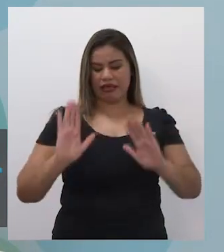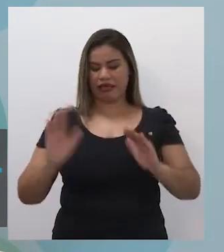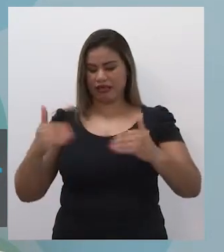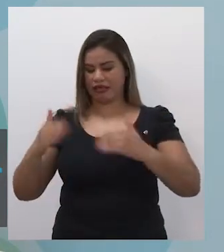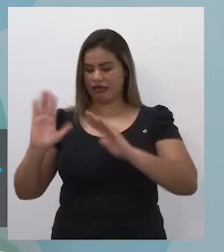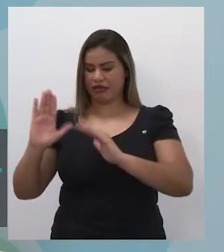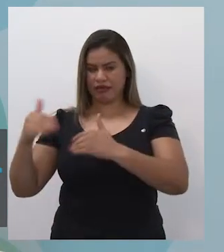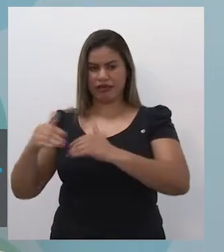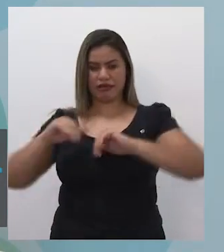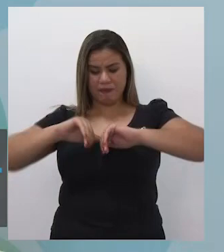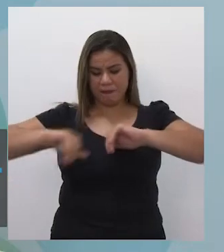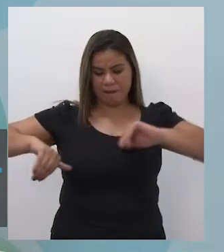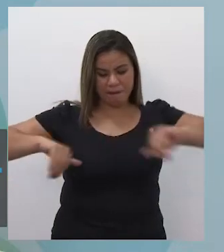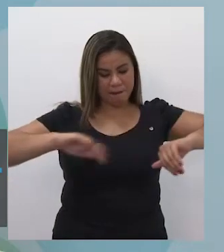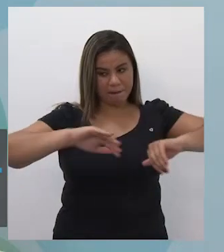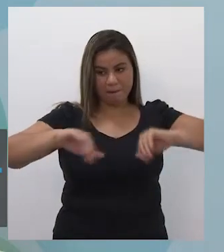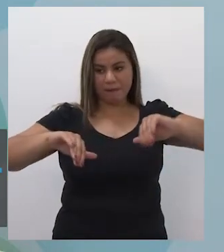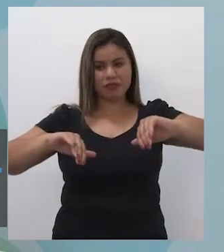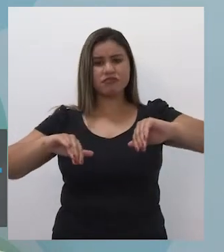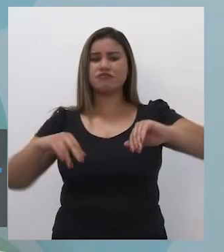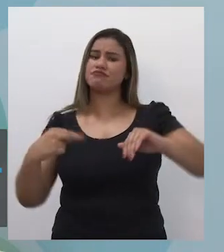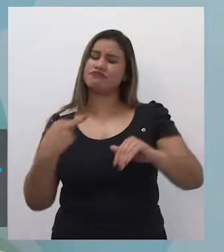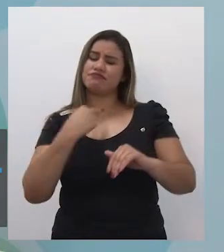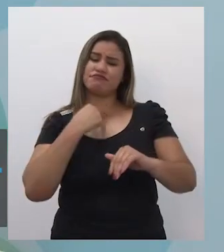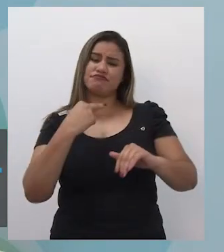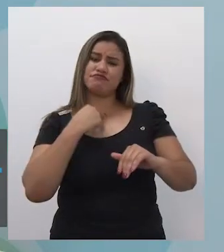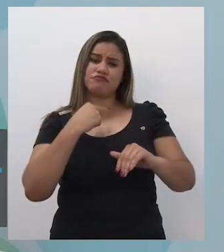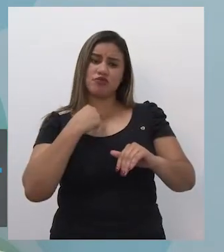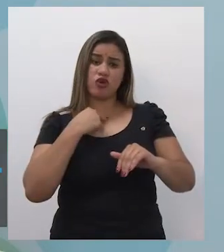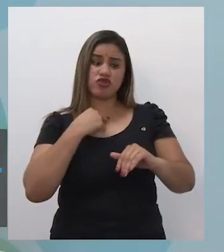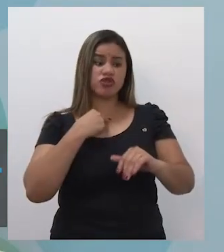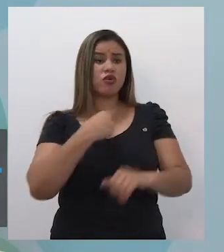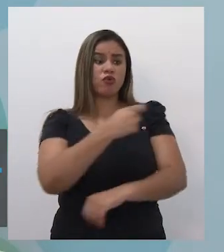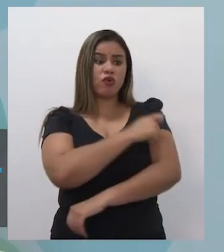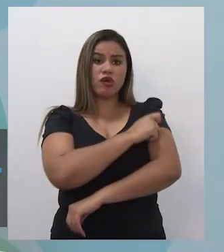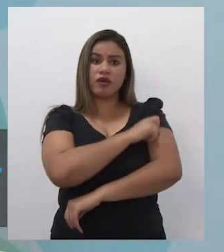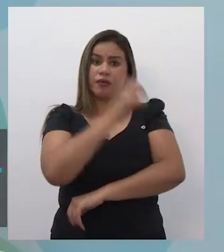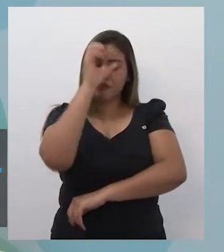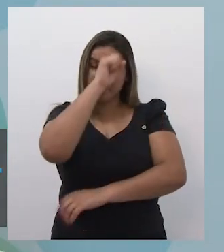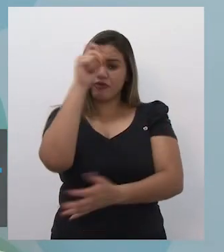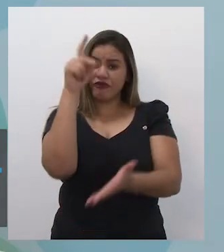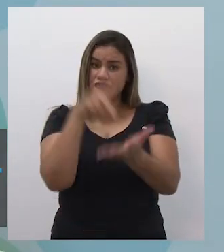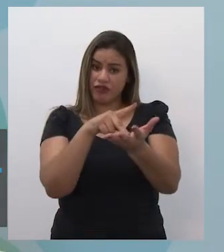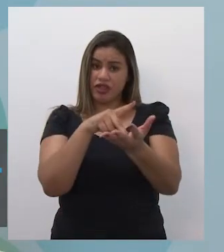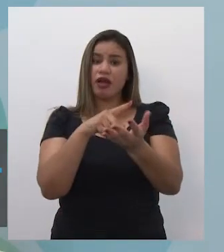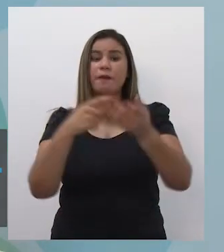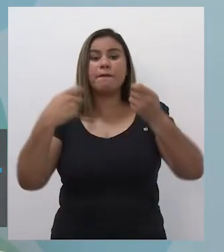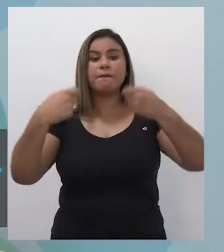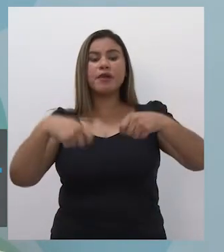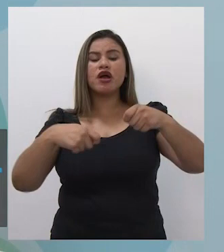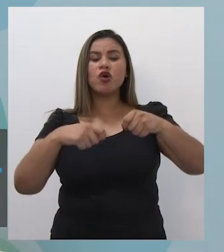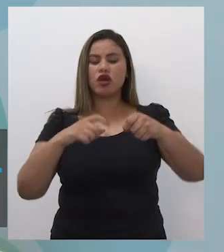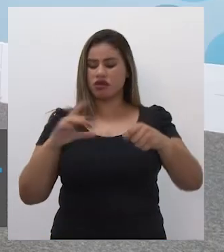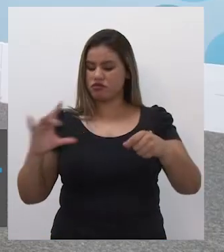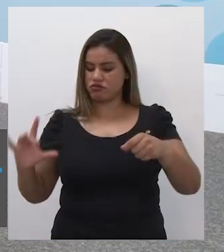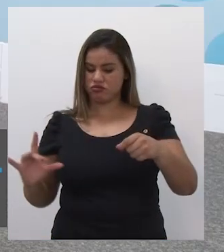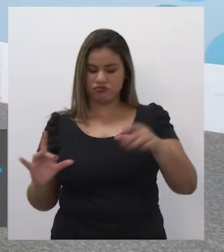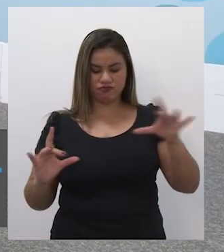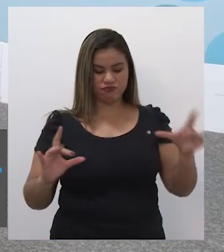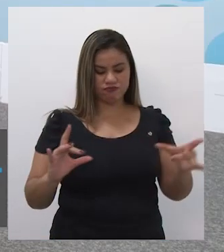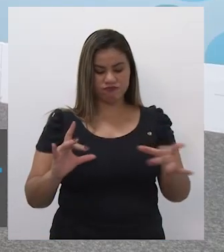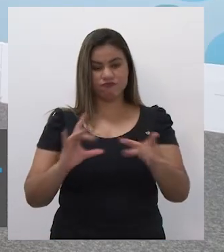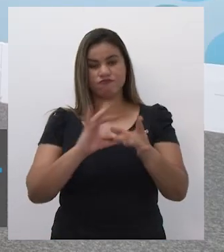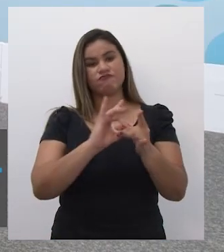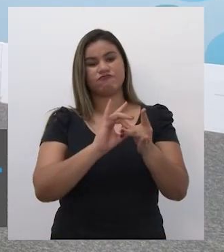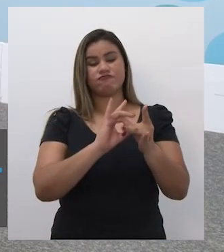esses conhecimentos em caixinhas. Para que meu aluno compreenda e tenha uma aprendizagem significativa, eu preciso fazer essa